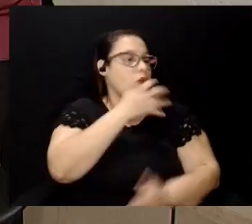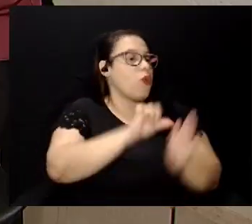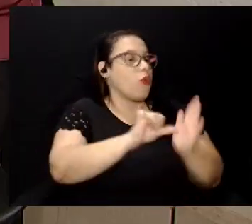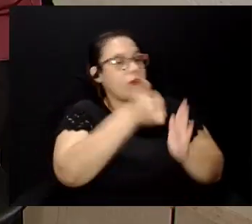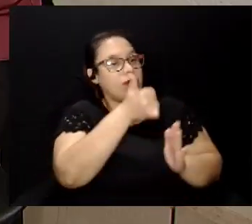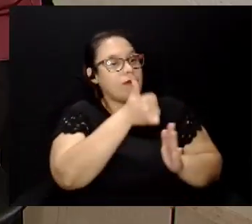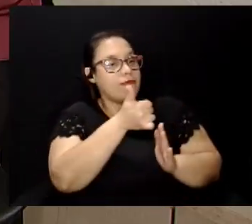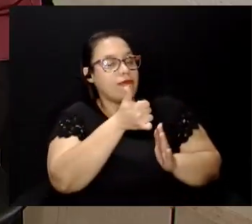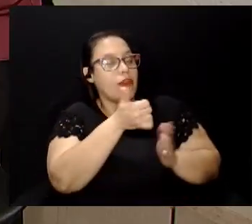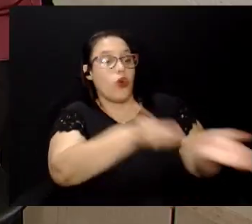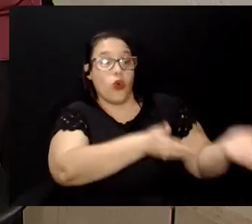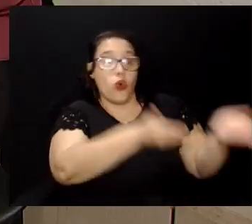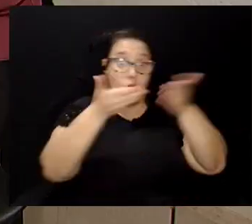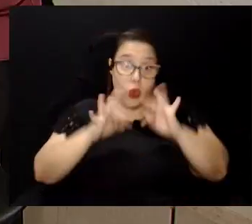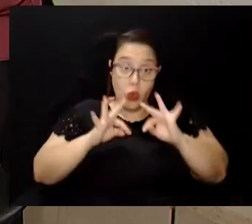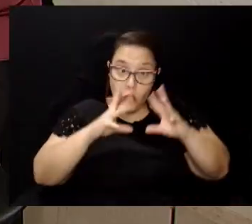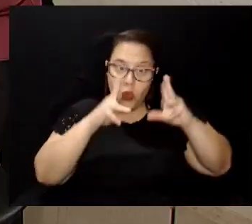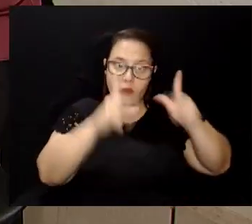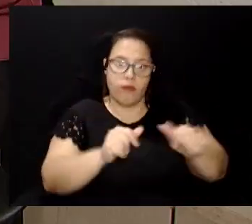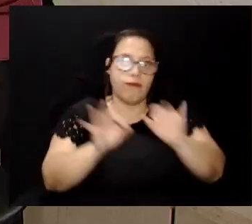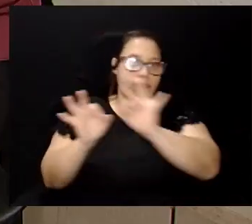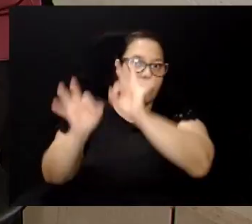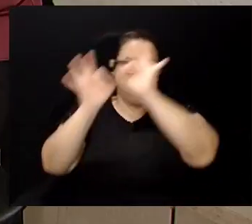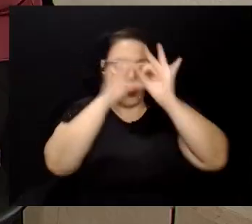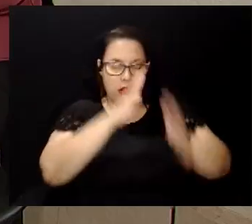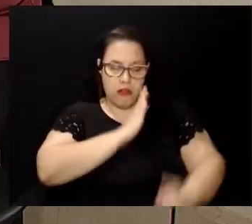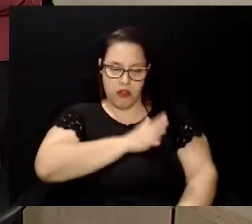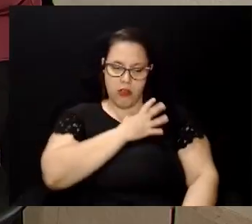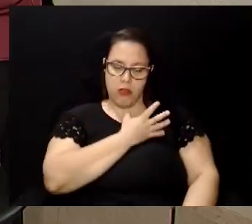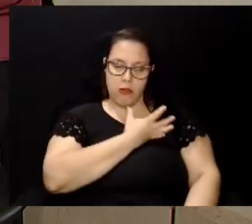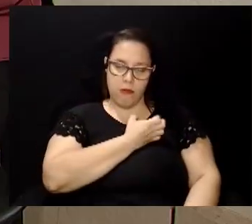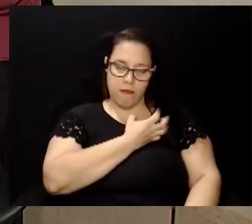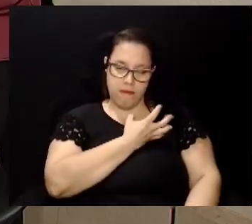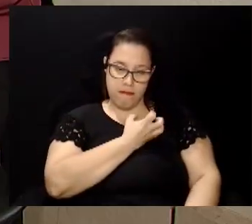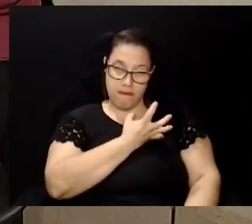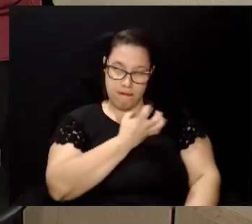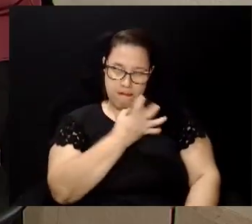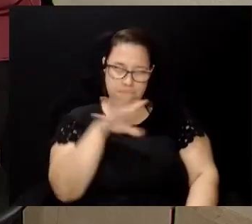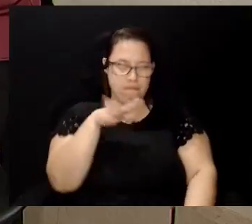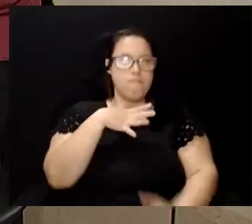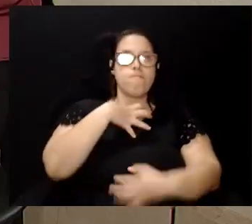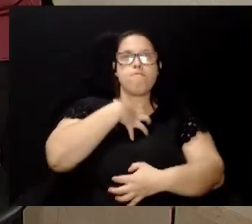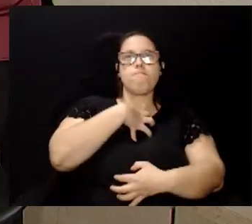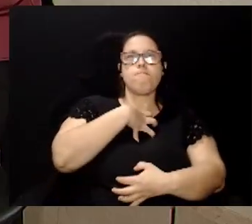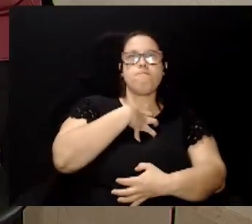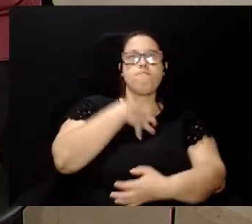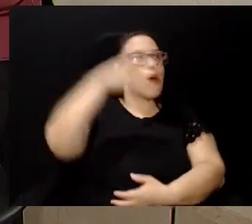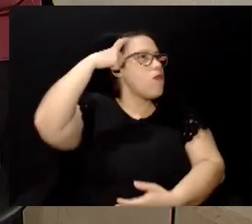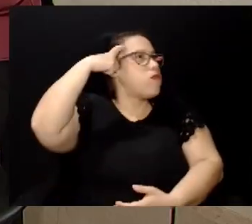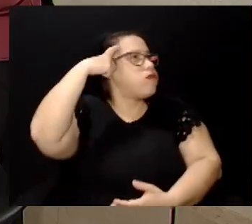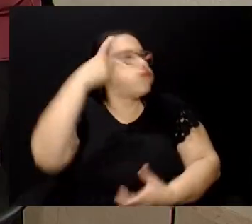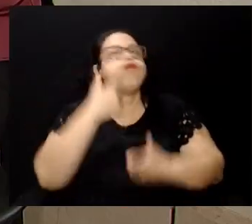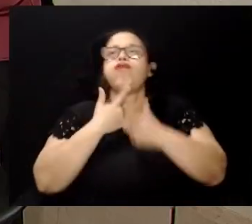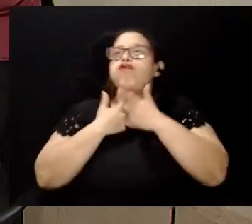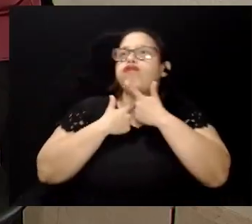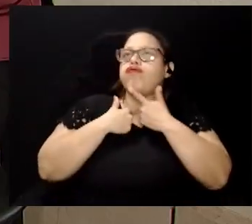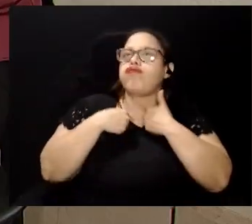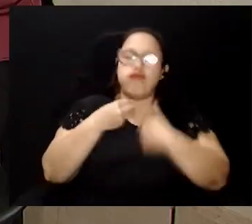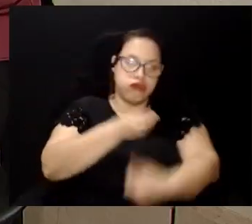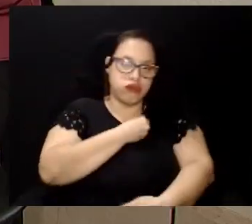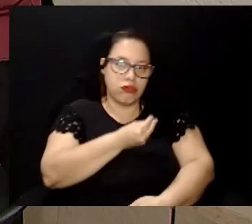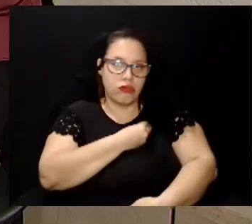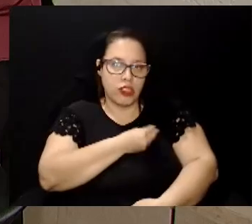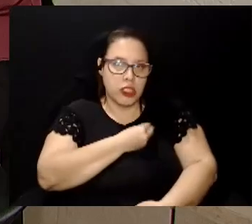Andréa? Bom, primeiramente quero convidar todos que sentem no seu coração, sabe aquele momento que você deseja,